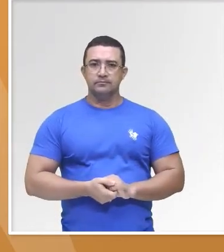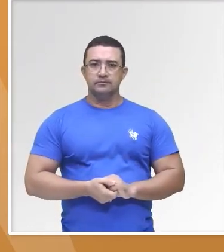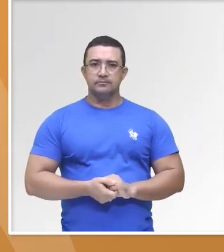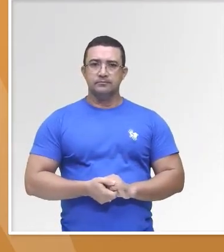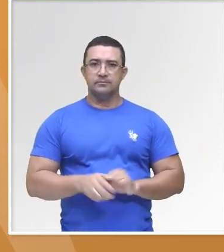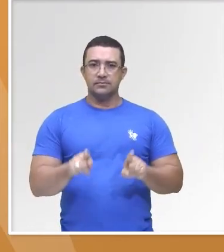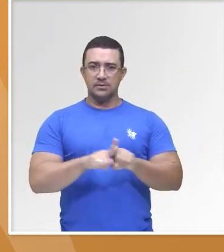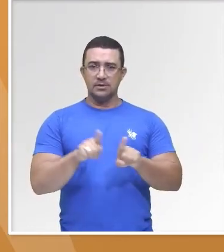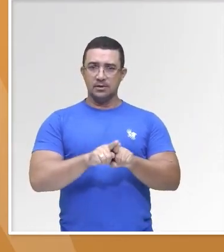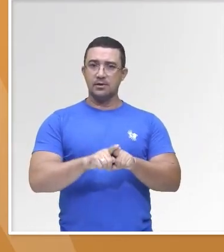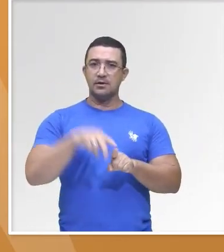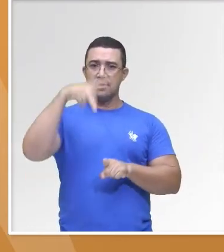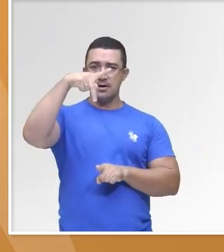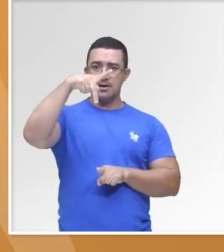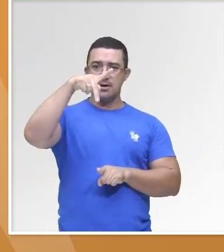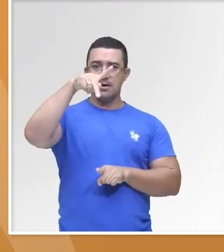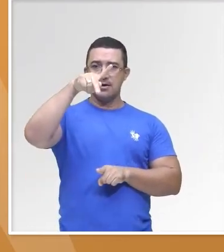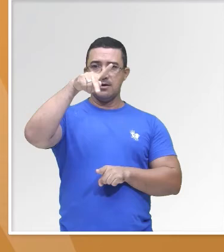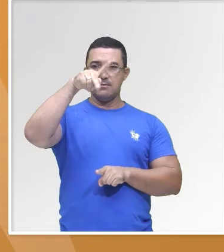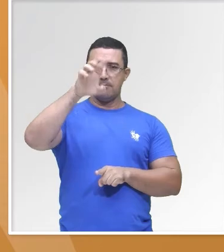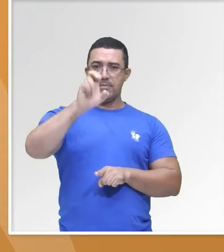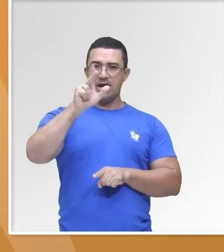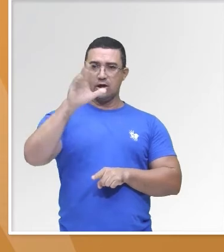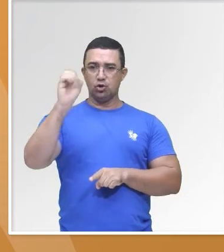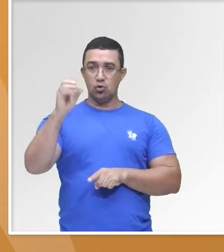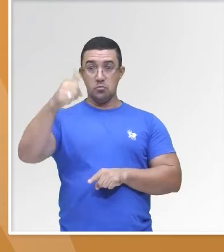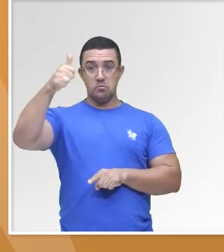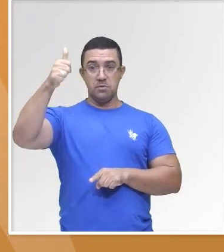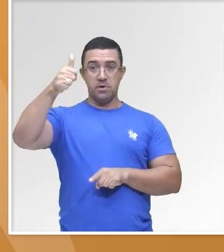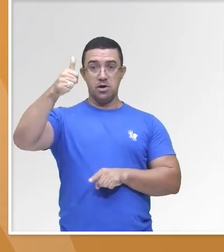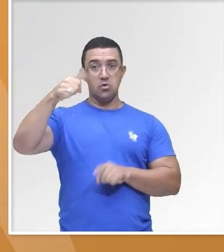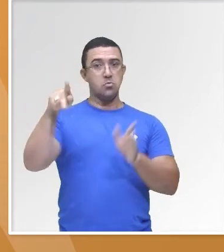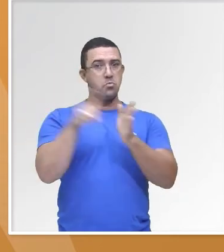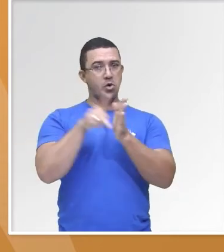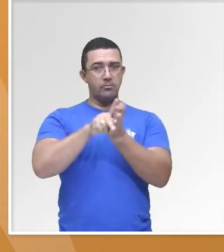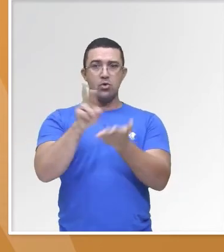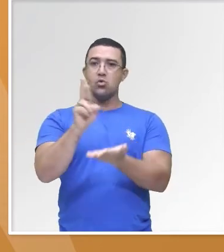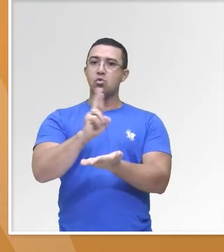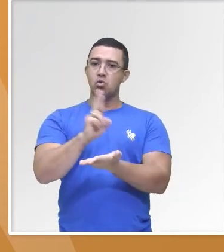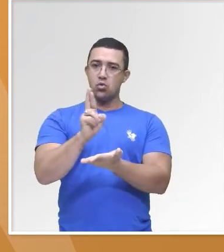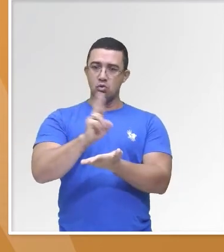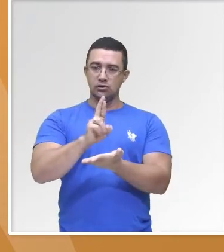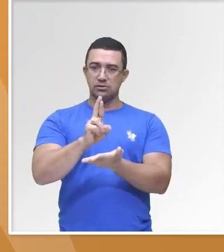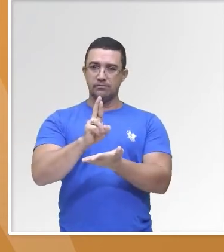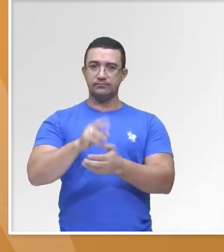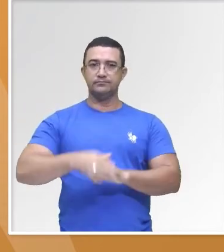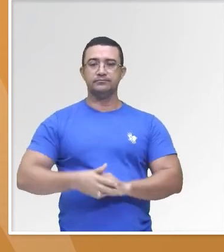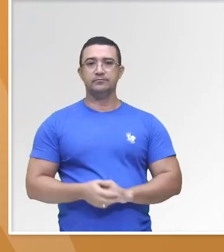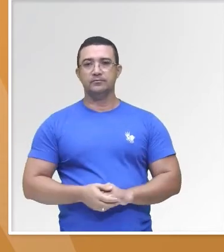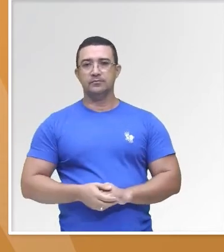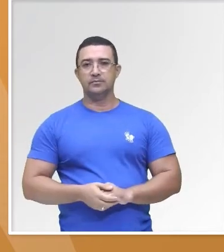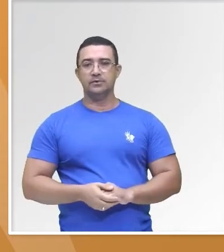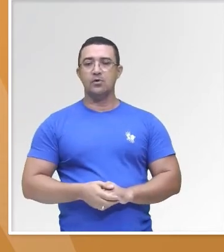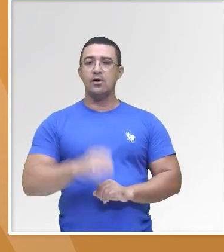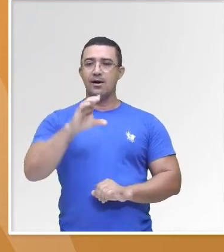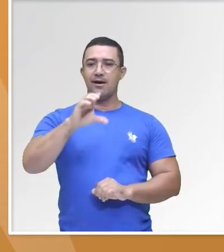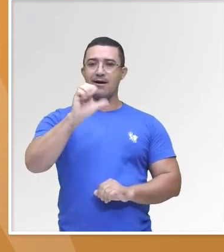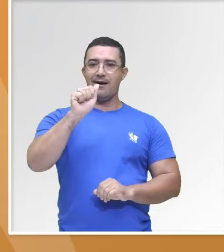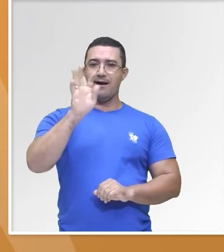Pedro I da Rússia. Não é verdade? Ele vai ser aí substituto de Catarina